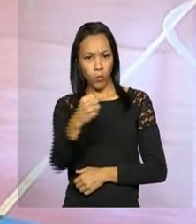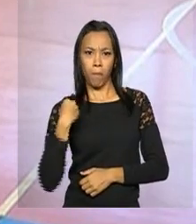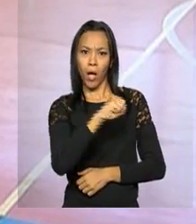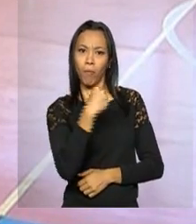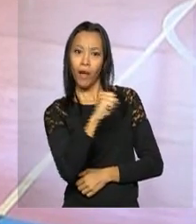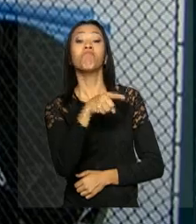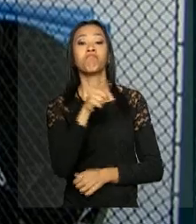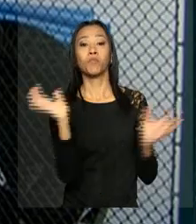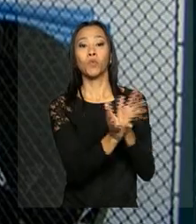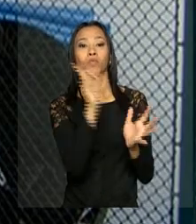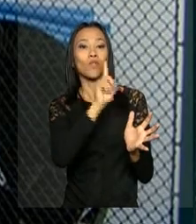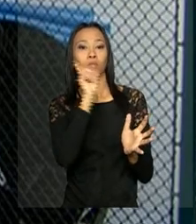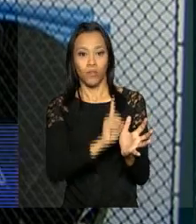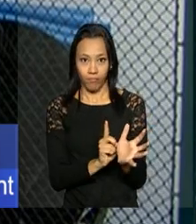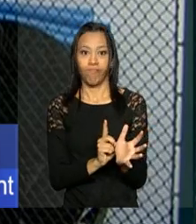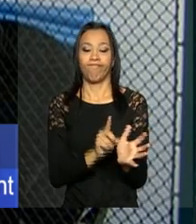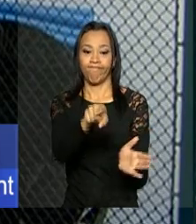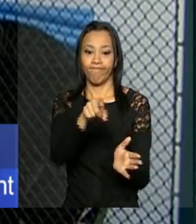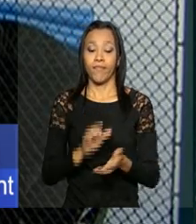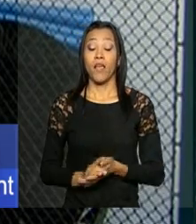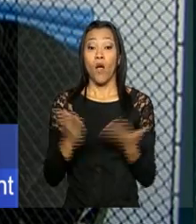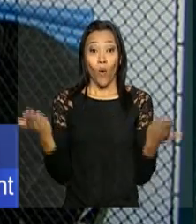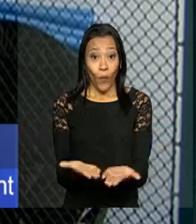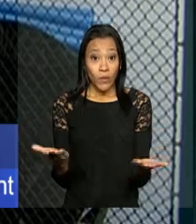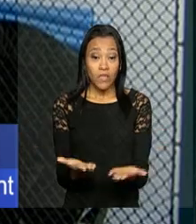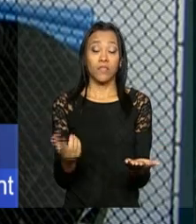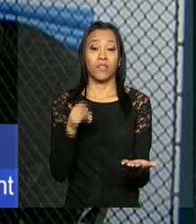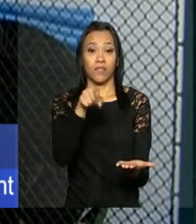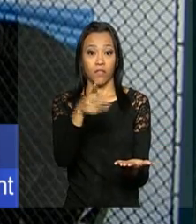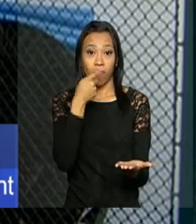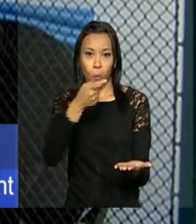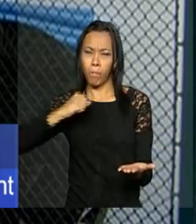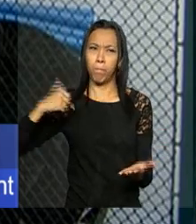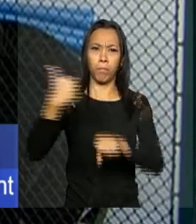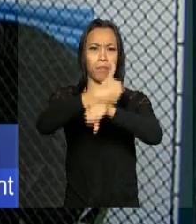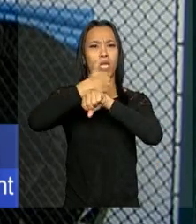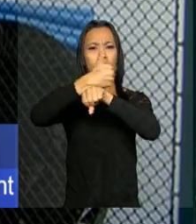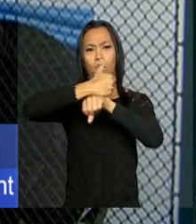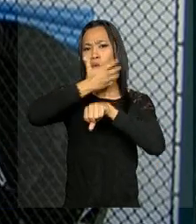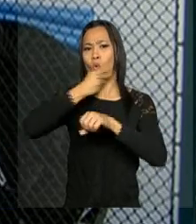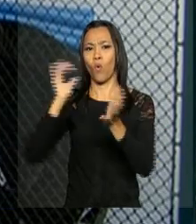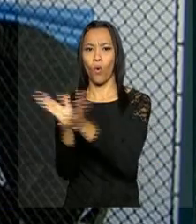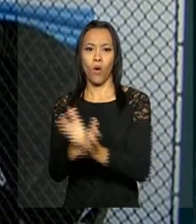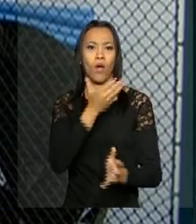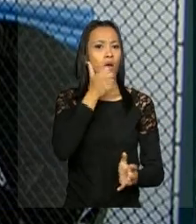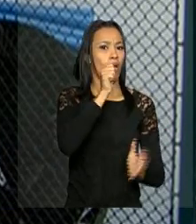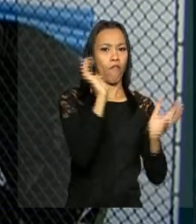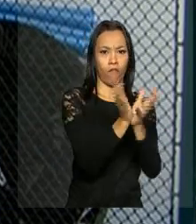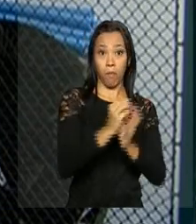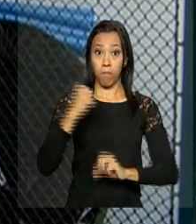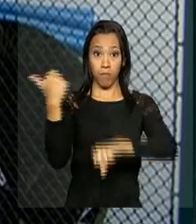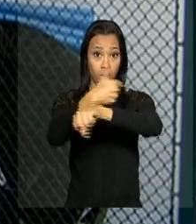dos Estados Unidos. O goalball, o Brasil tem, hoje é uma potência, né? Primeiro do ranking masculino, feminino, a gente está chegando já. A gente